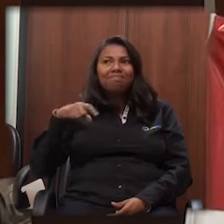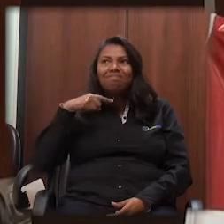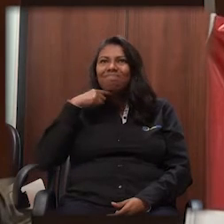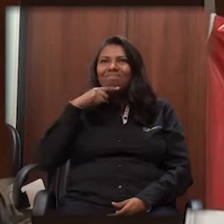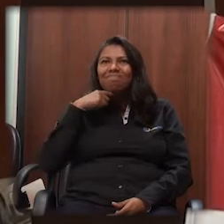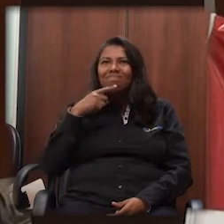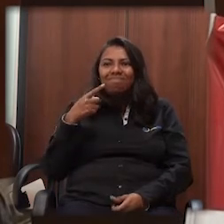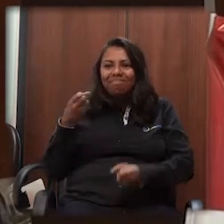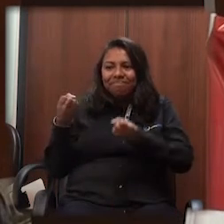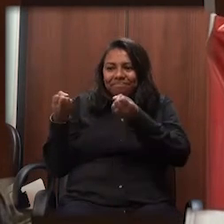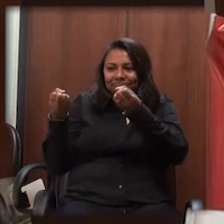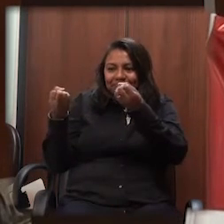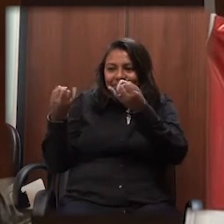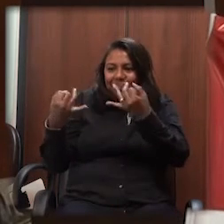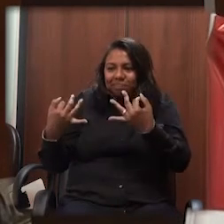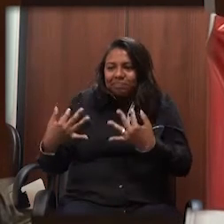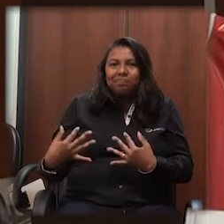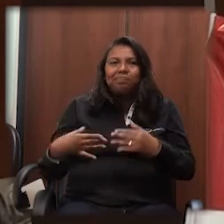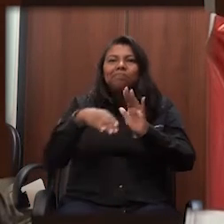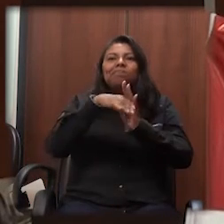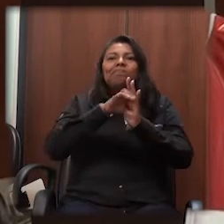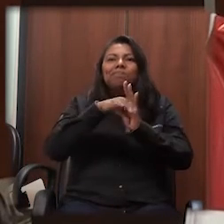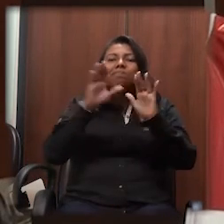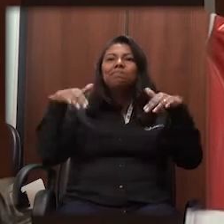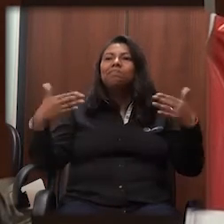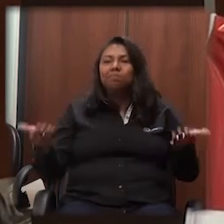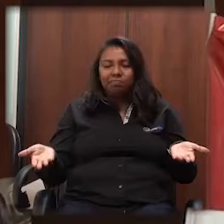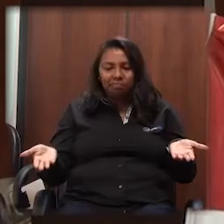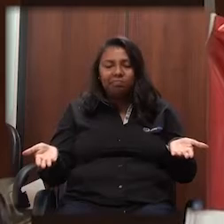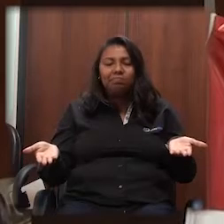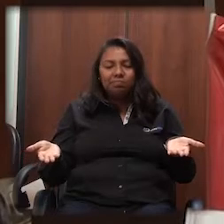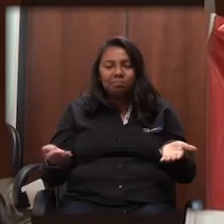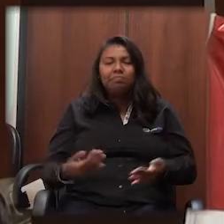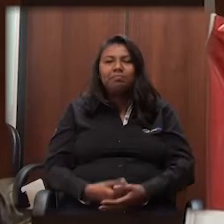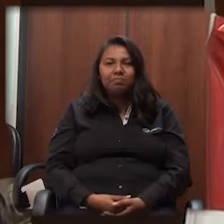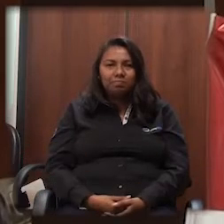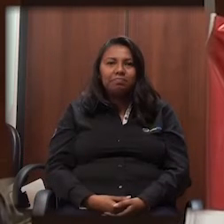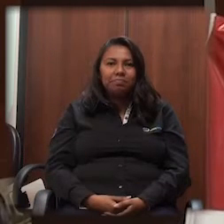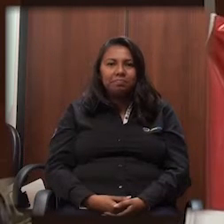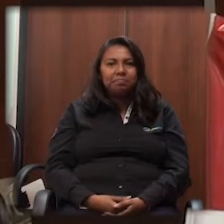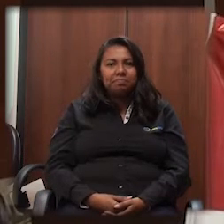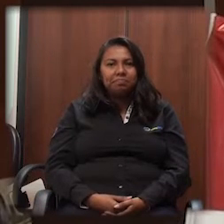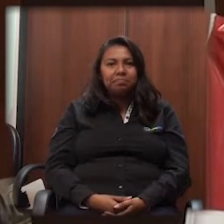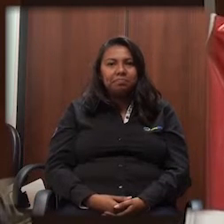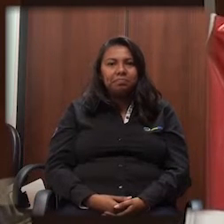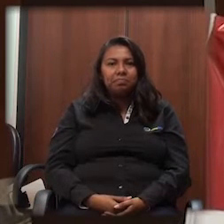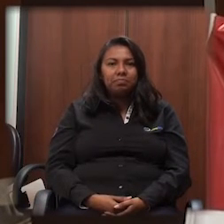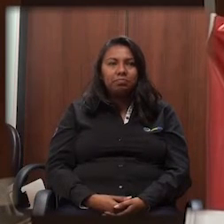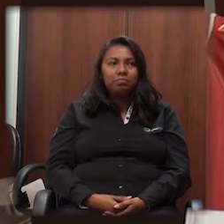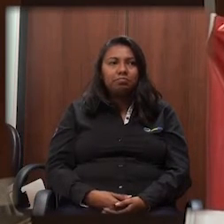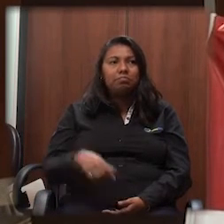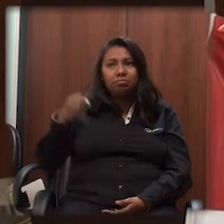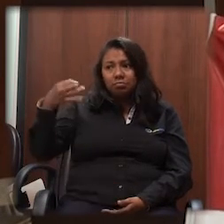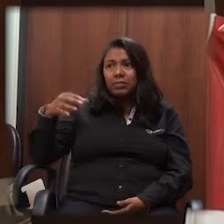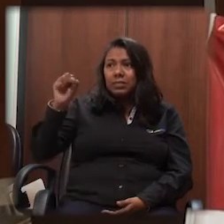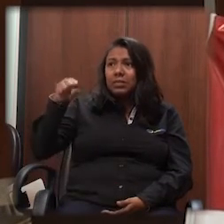conseguem materializar que concepção é essa, né? Então, isso foi o que apareceu no mapeamento, né? As que dizem que sim, mas